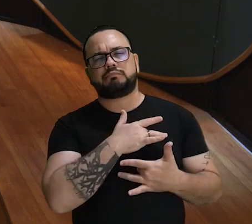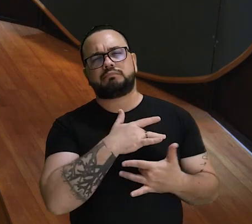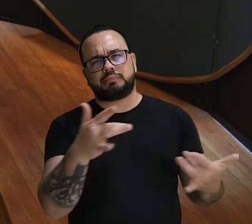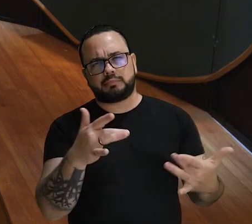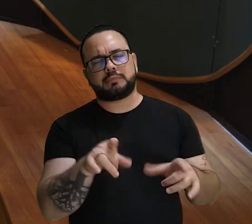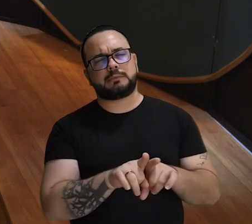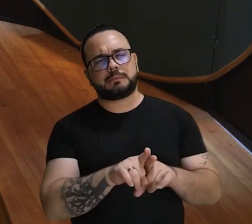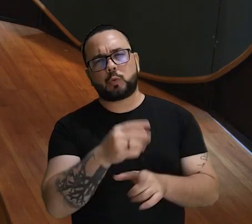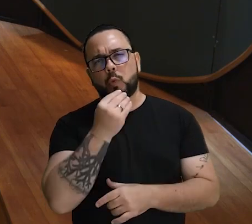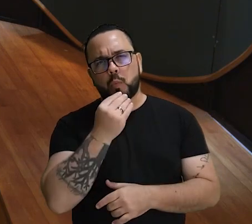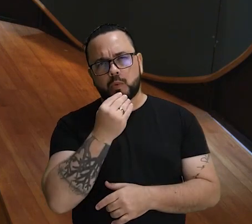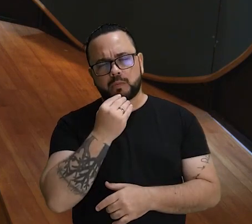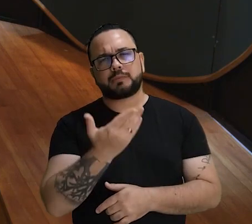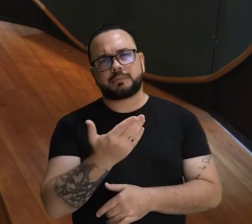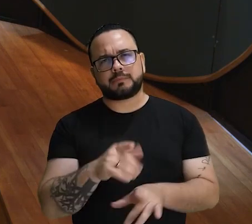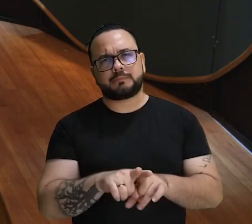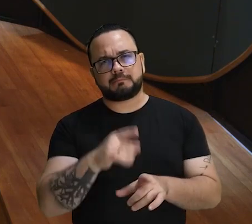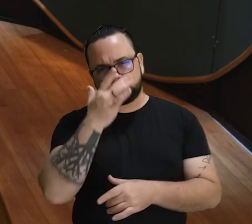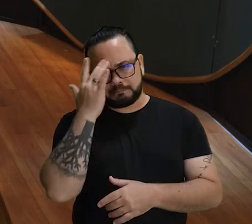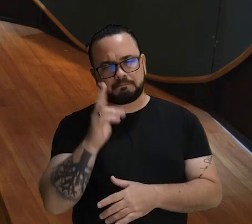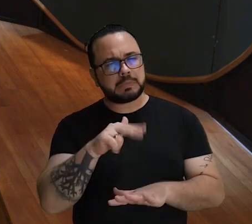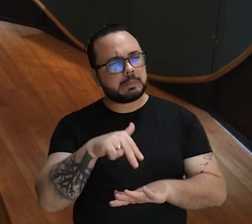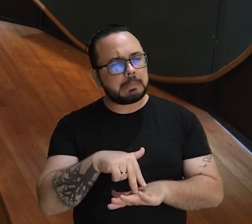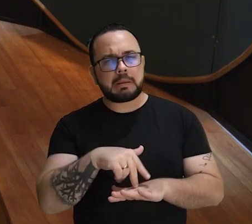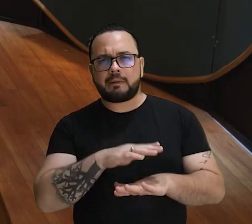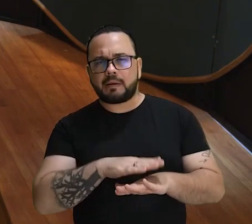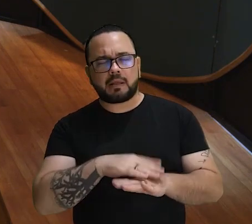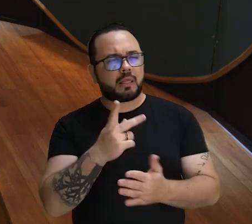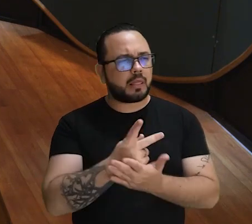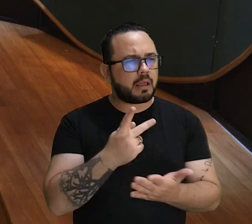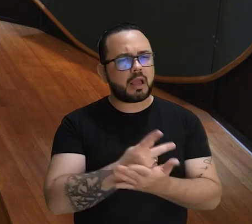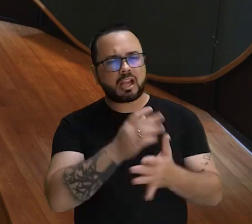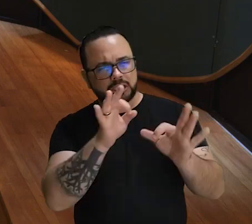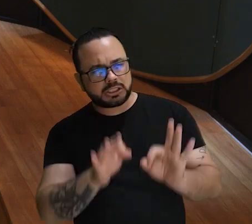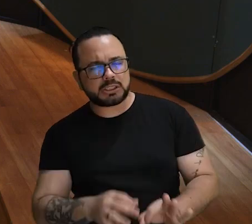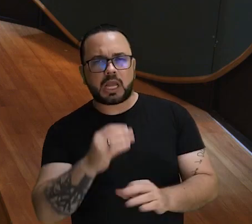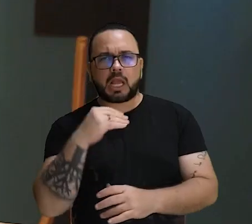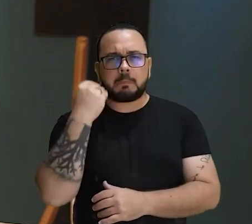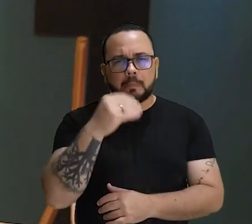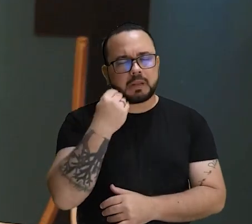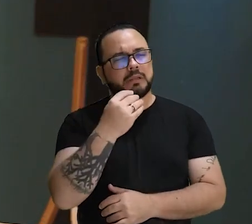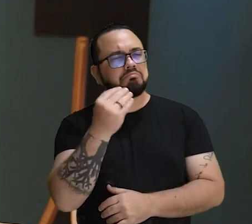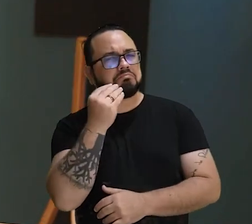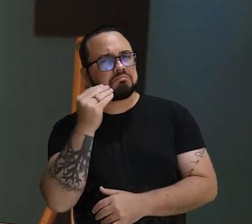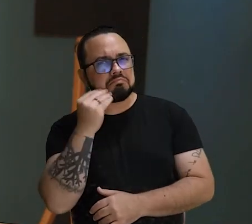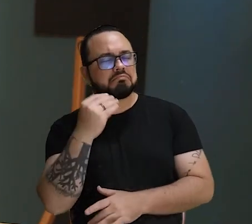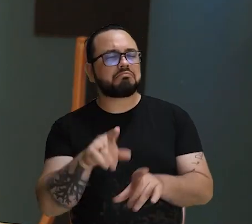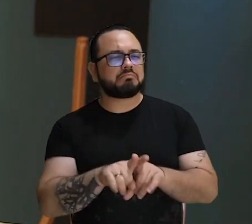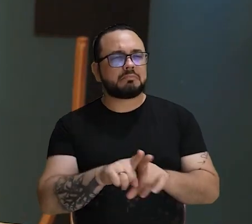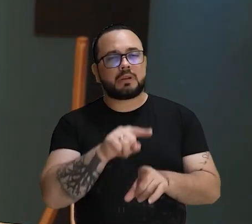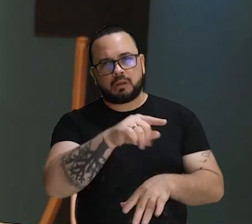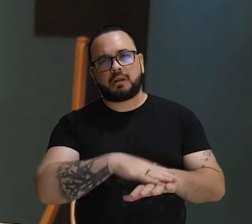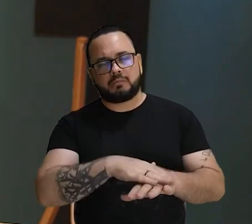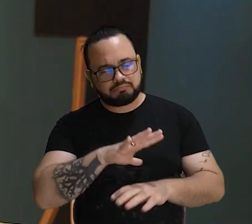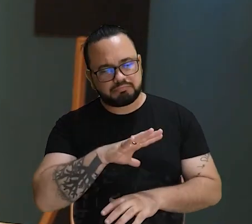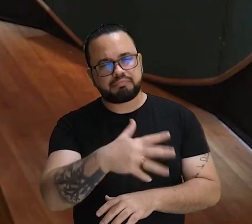generoso, assim, né? Muito abrir espaço pra gente improvisar, pra gente errar, pra gente acertar, muito. Pra gente ousar, assim. Porque ele é um cara